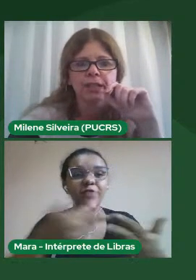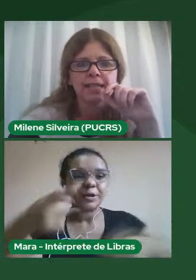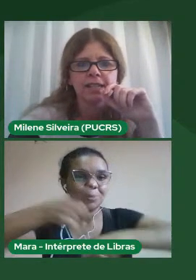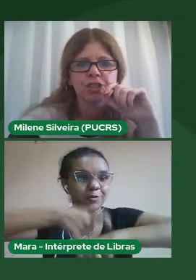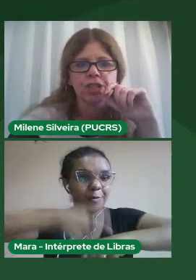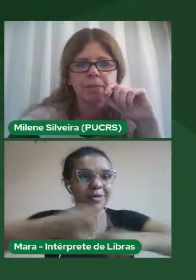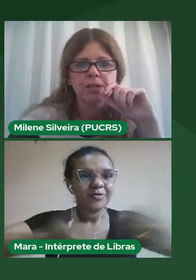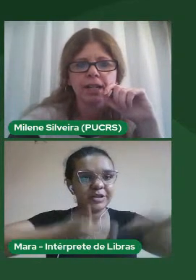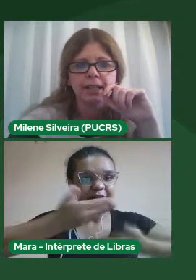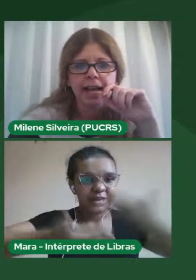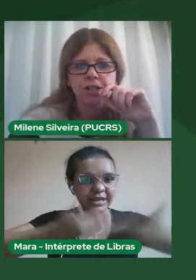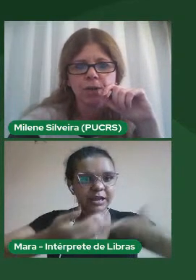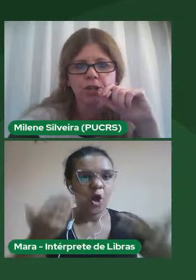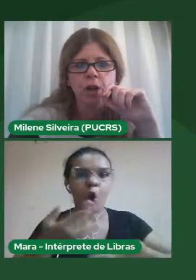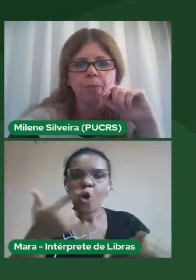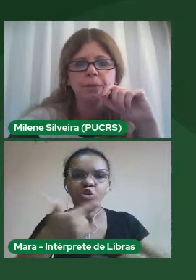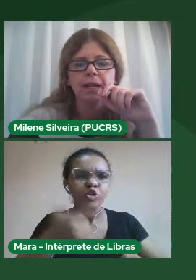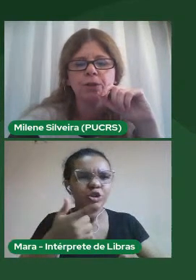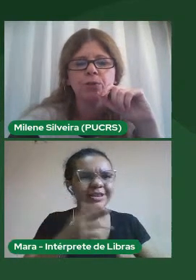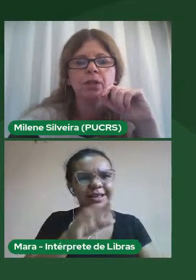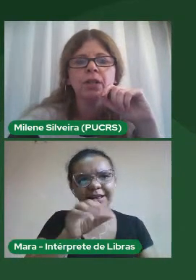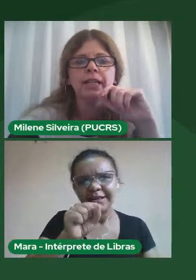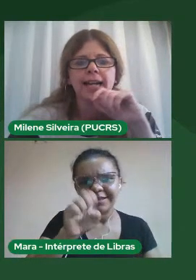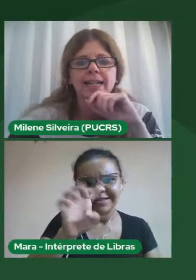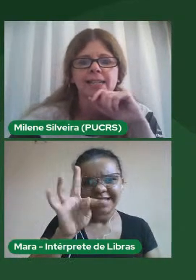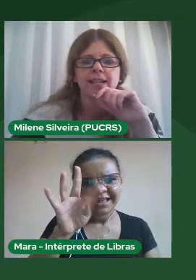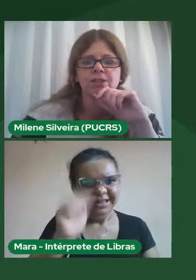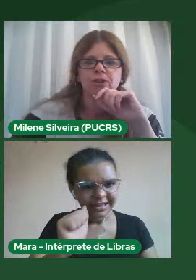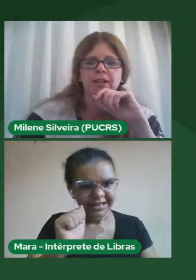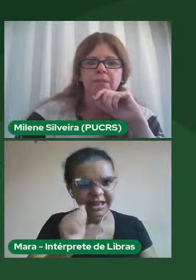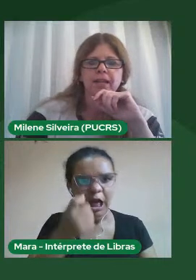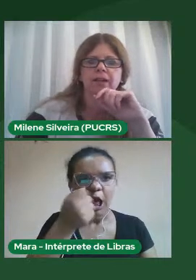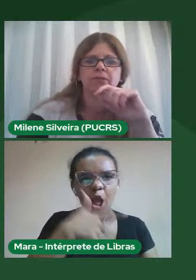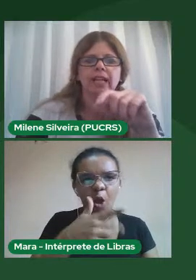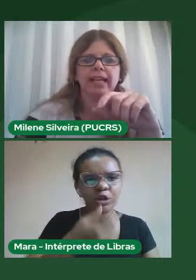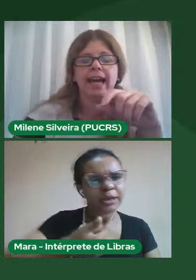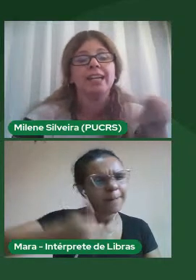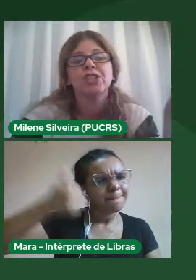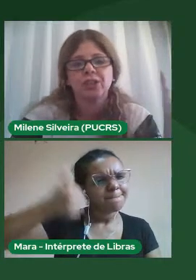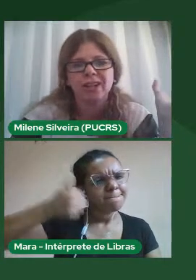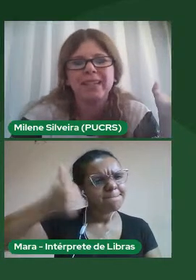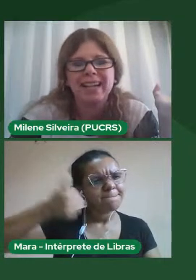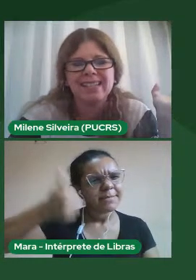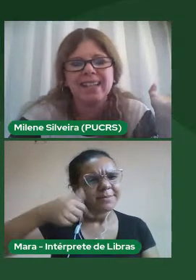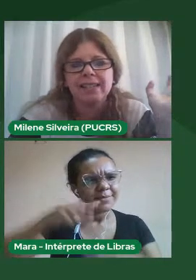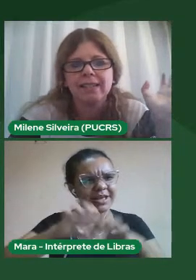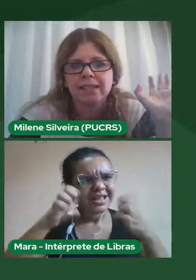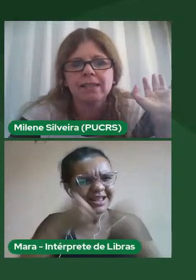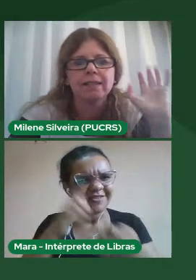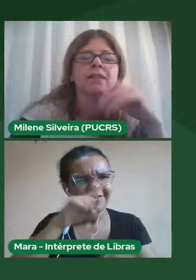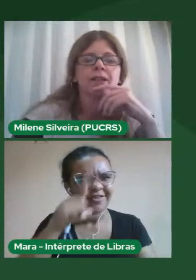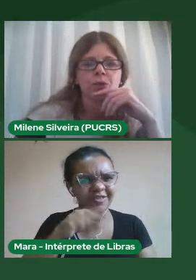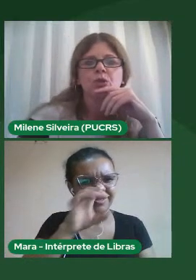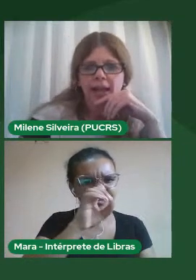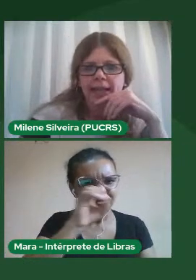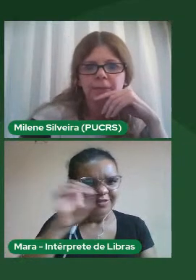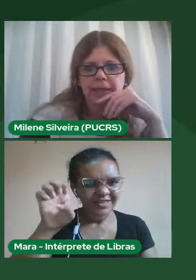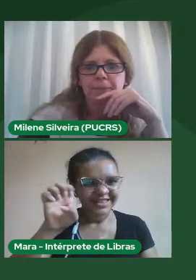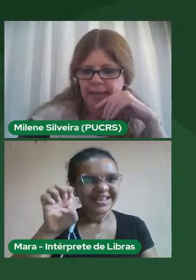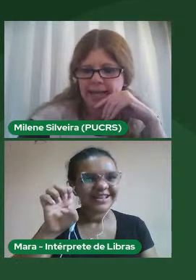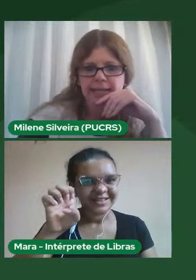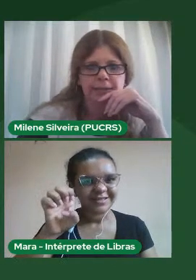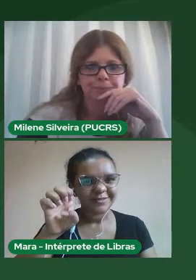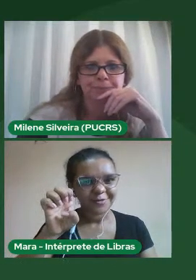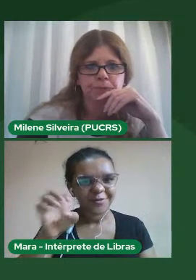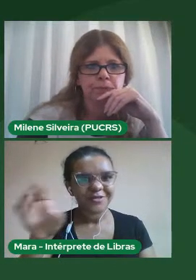Ah, aqui eu não botei a setinha, mas olha a Natasha, eu acho que é o primeiro IHC da Zoe também, não? Tá ali ela, a gente adora pegar as crianças dos colegas